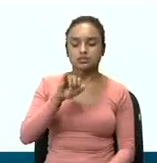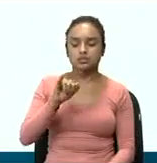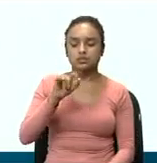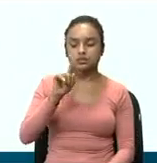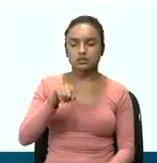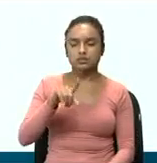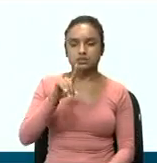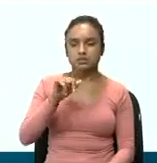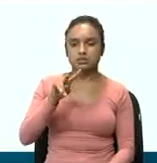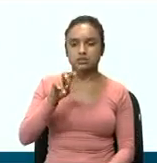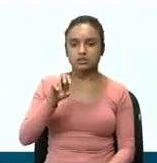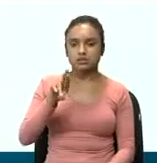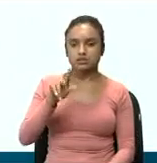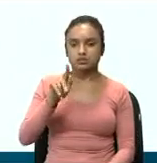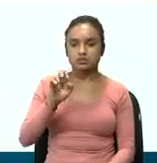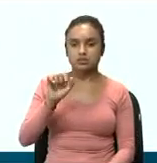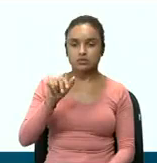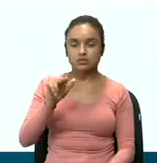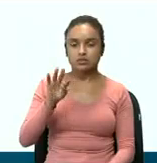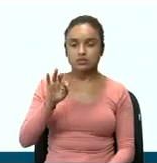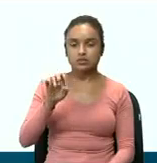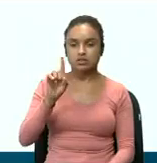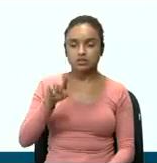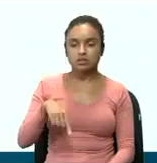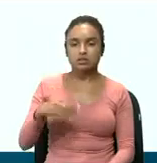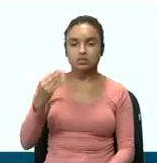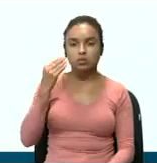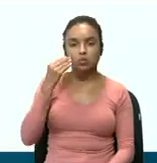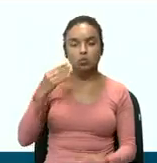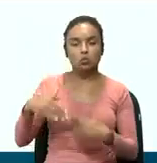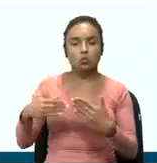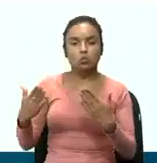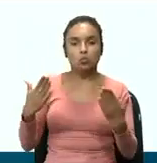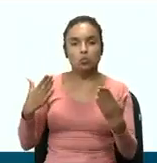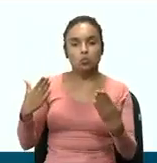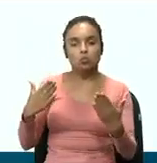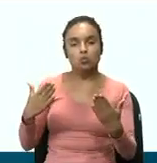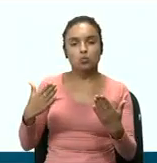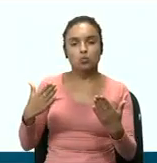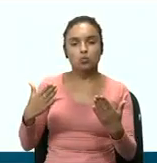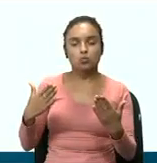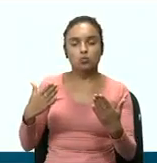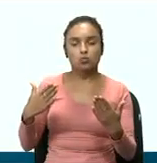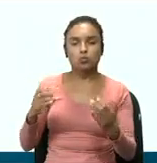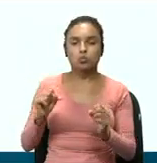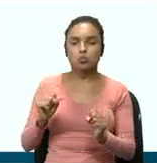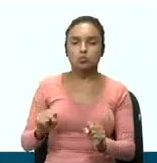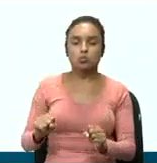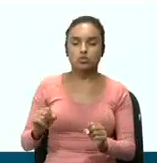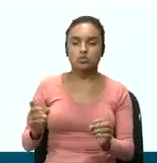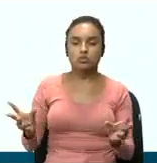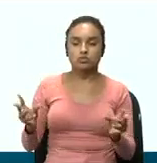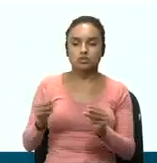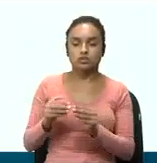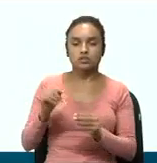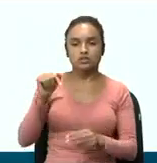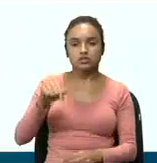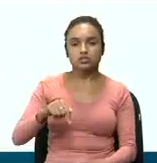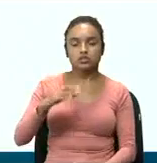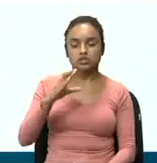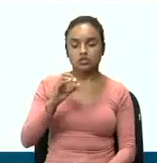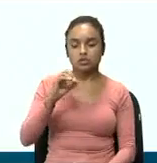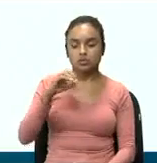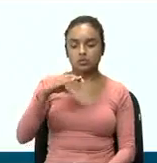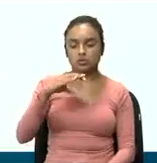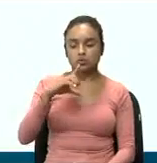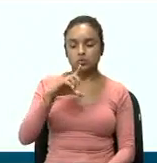divergente. Tá? Então, pelo teste da comparação, nós podemos concluir isso. Só que uma outra coisa que eu